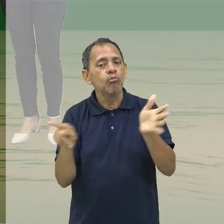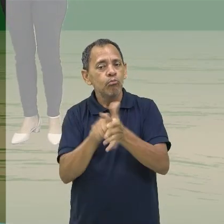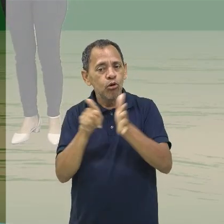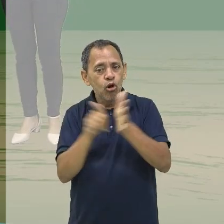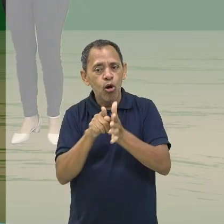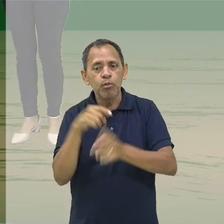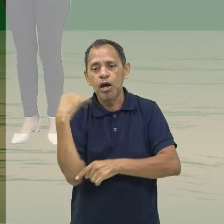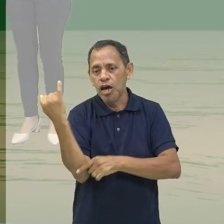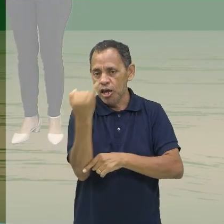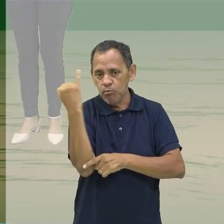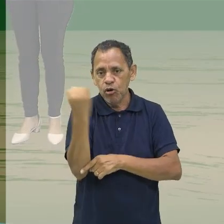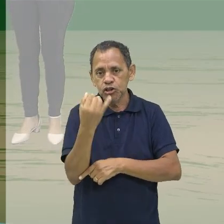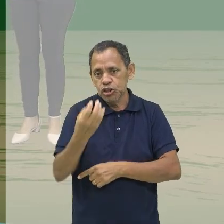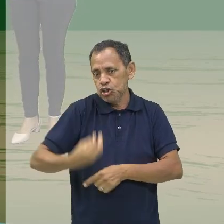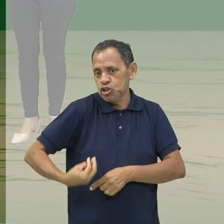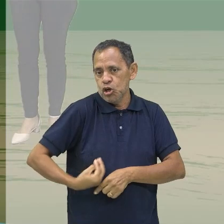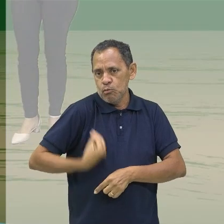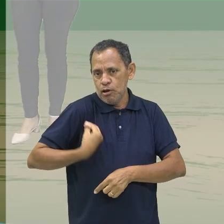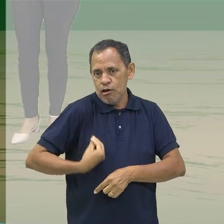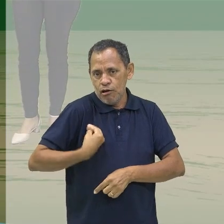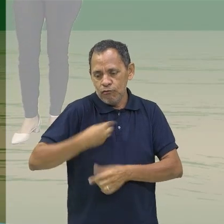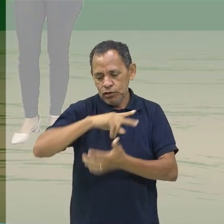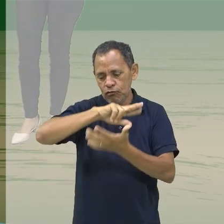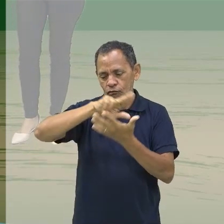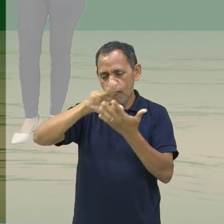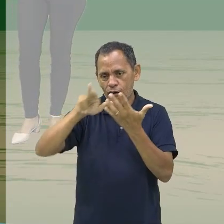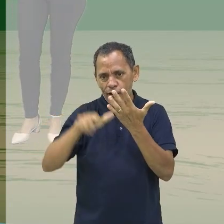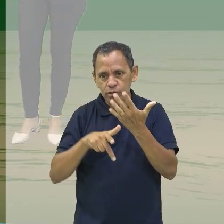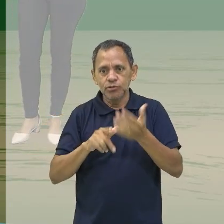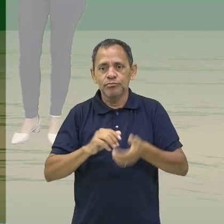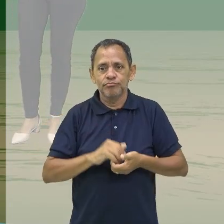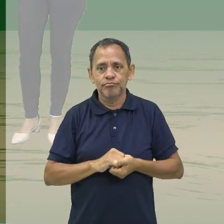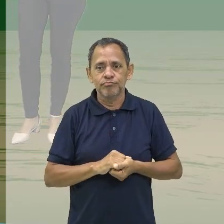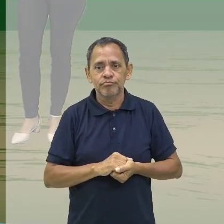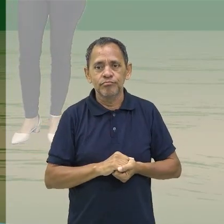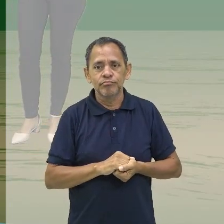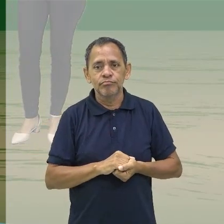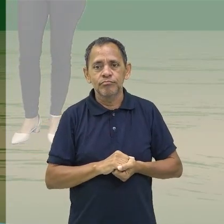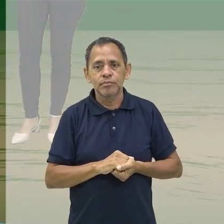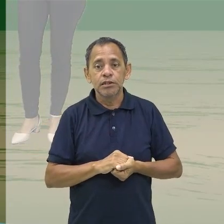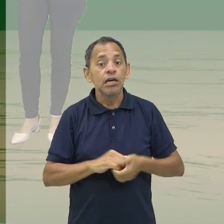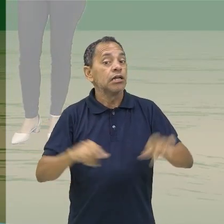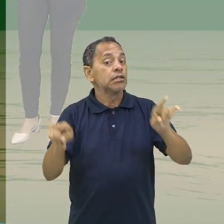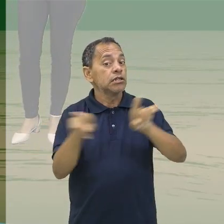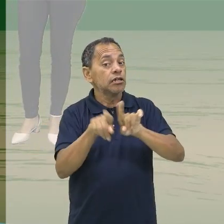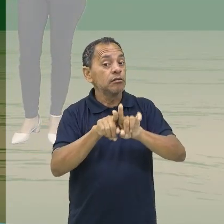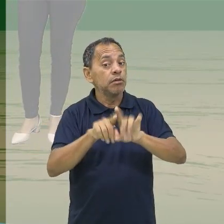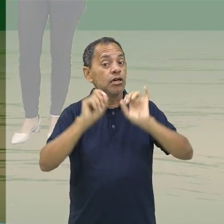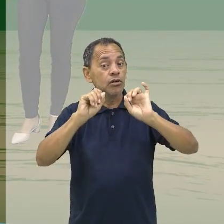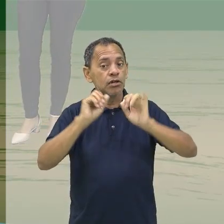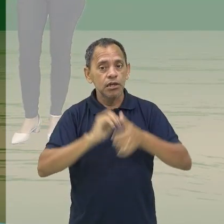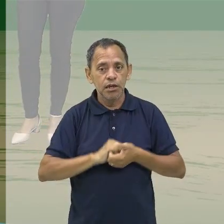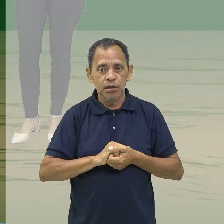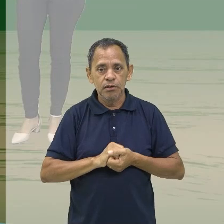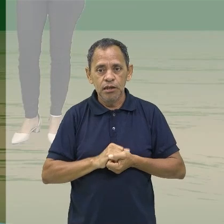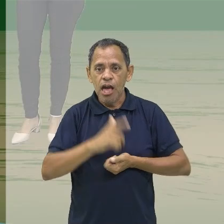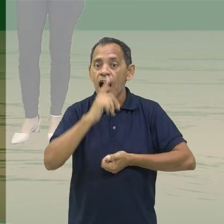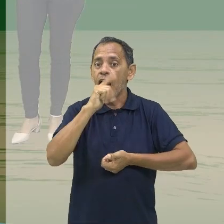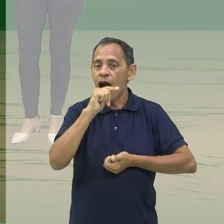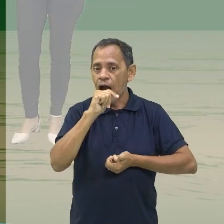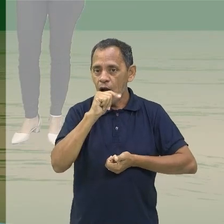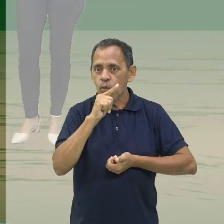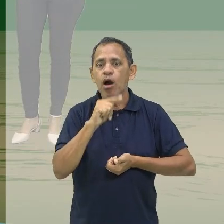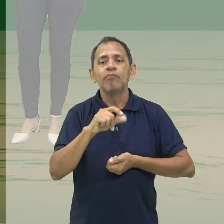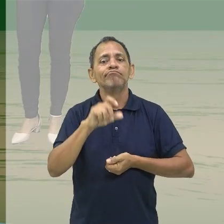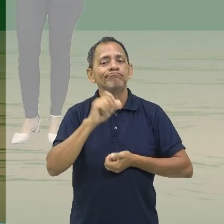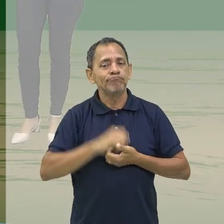indispensável para todos os seres vivos. Além disso, a água, ela